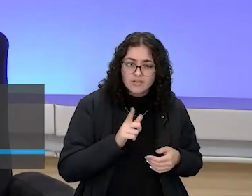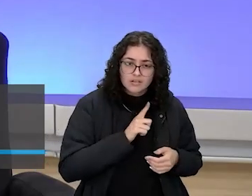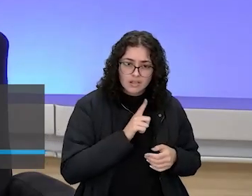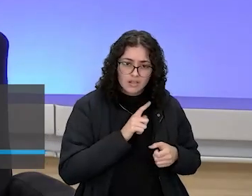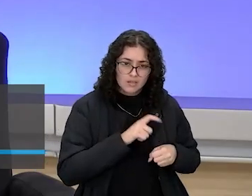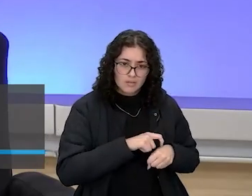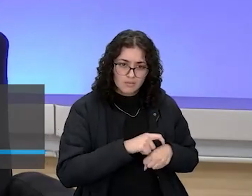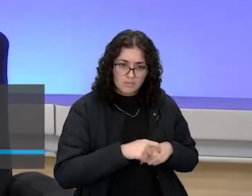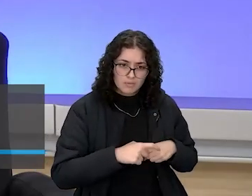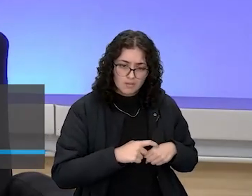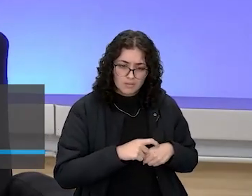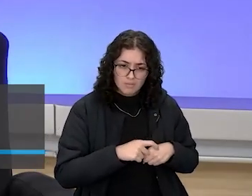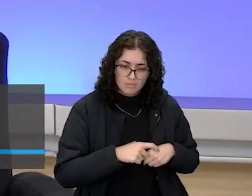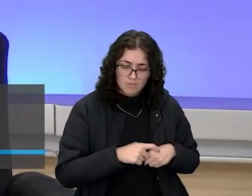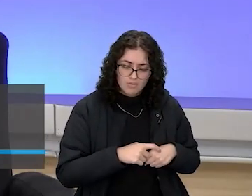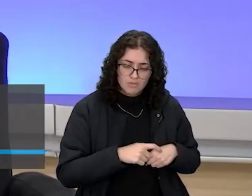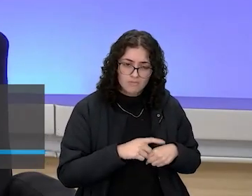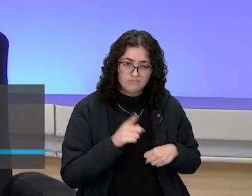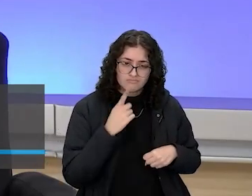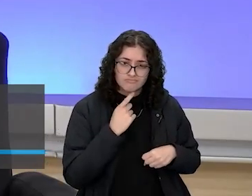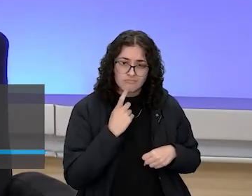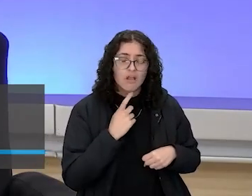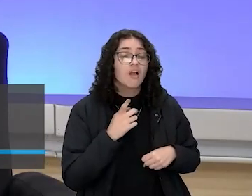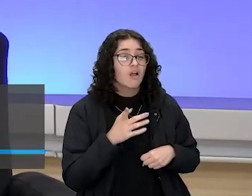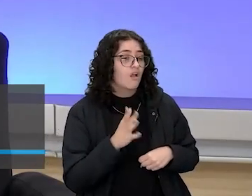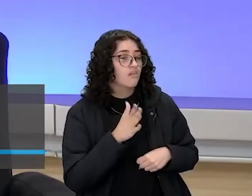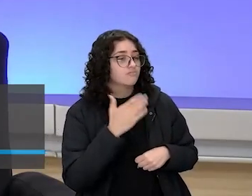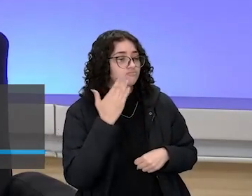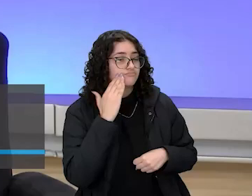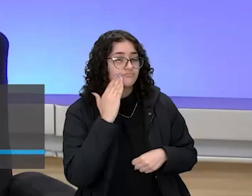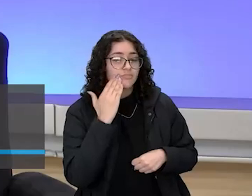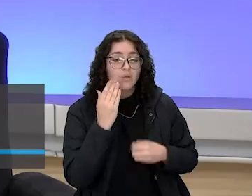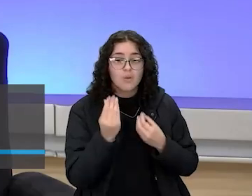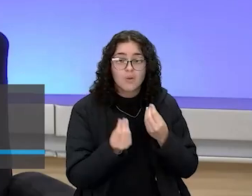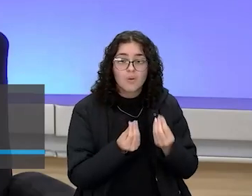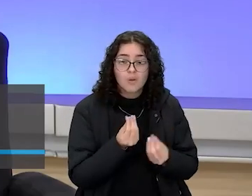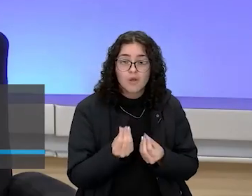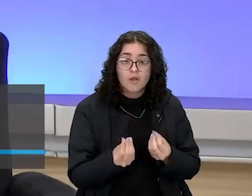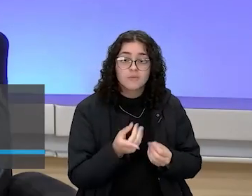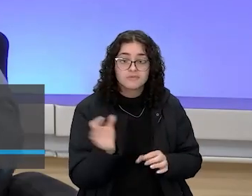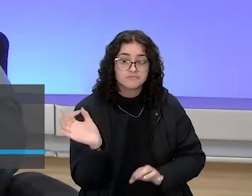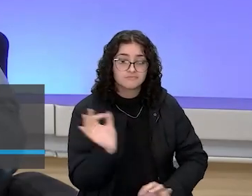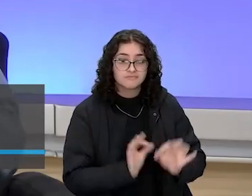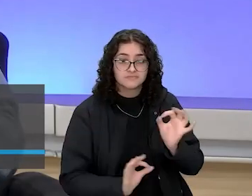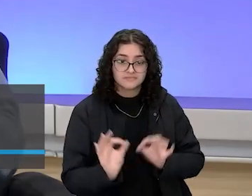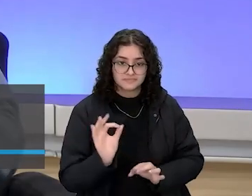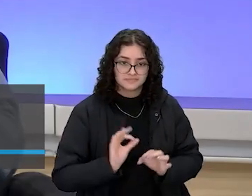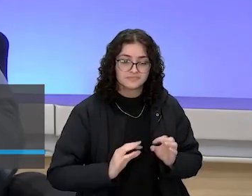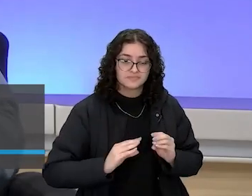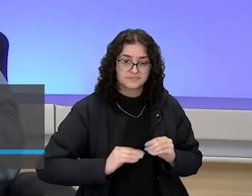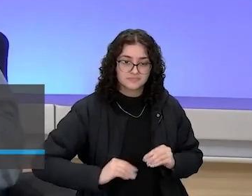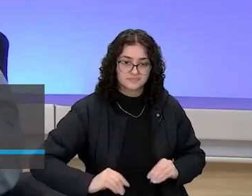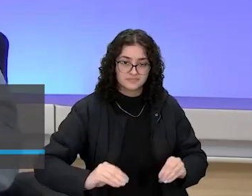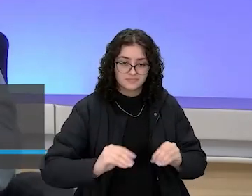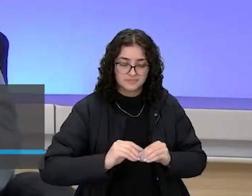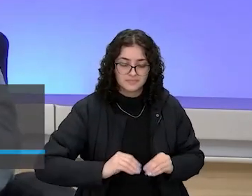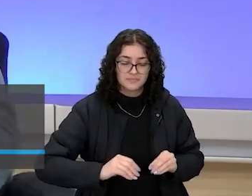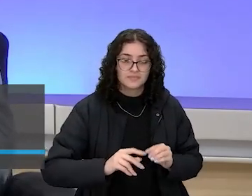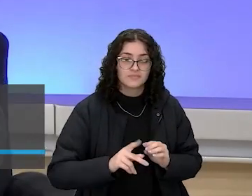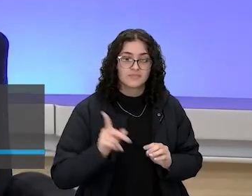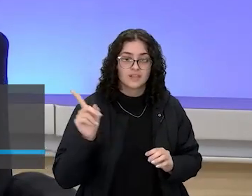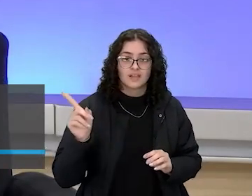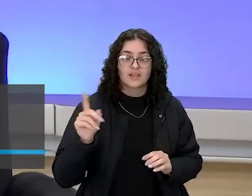os morangueiros, você já tem uma noção de como deve ser o preparo para a terra do seu